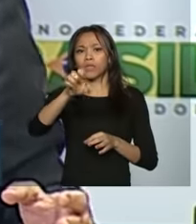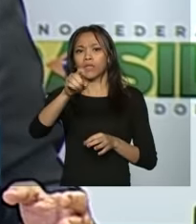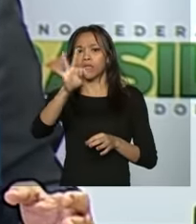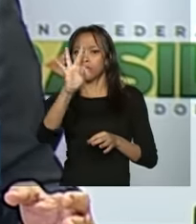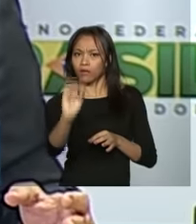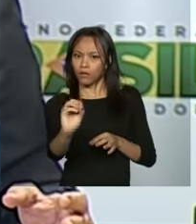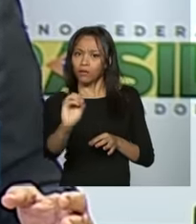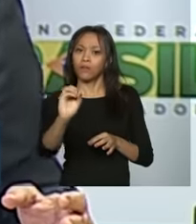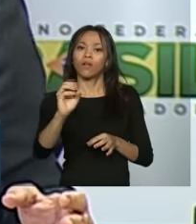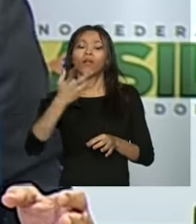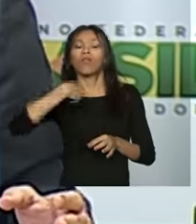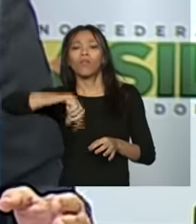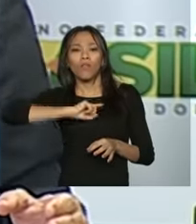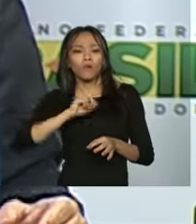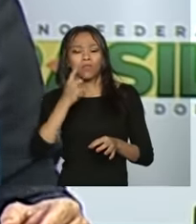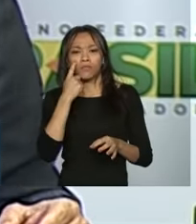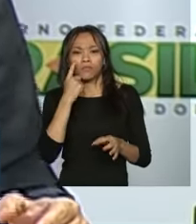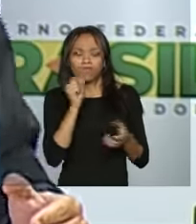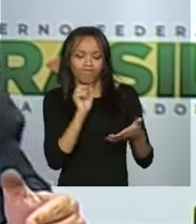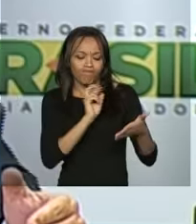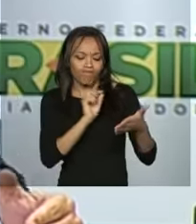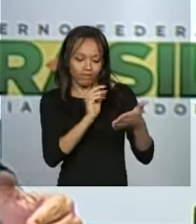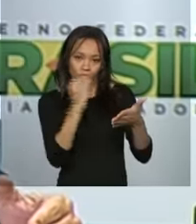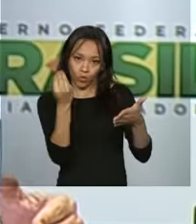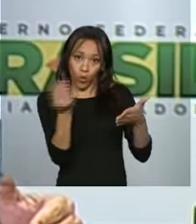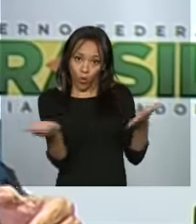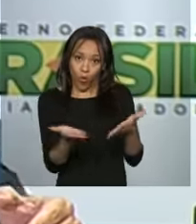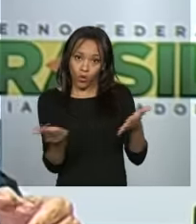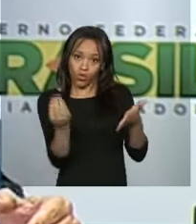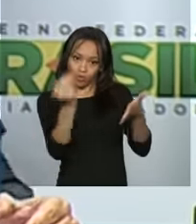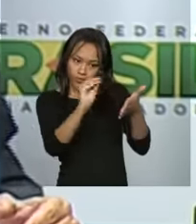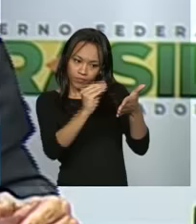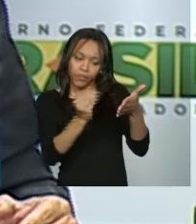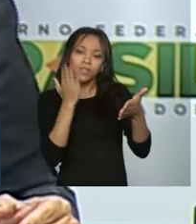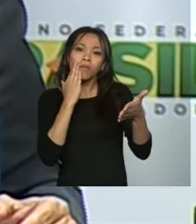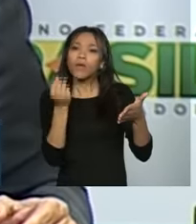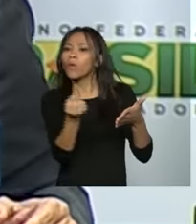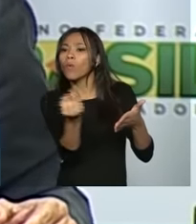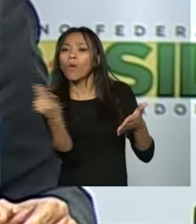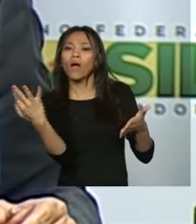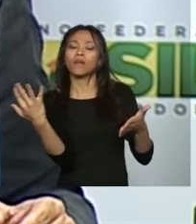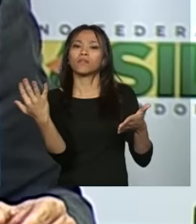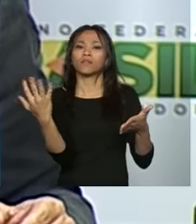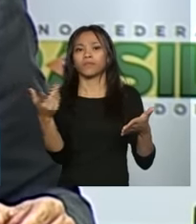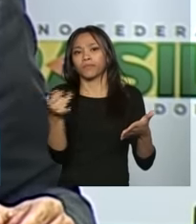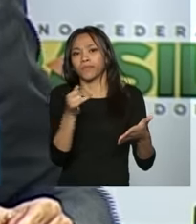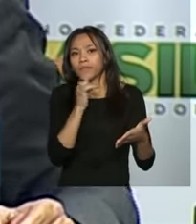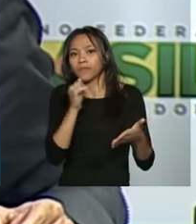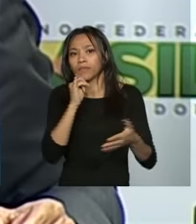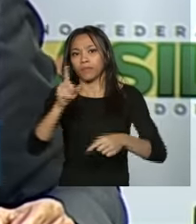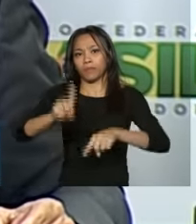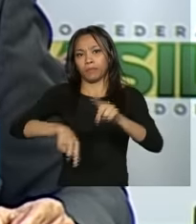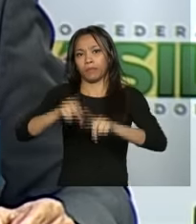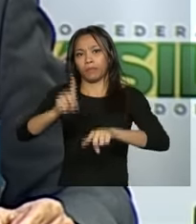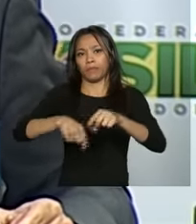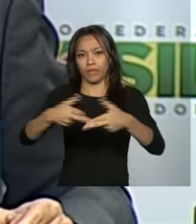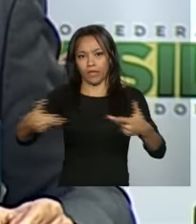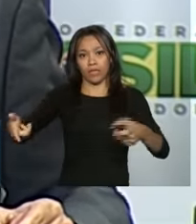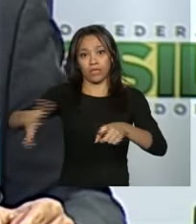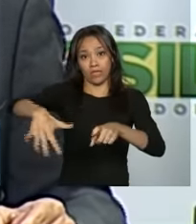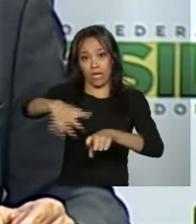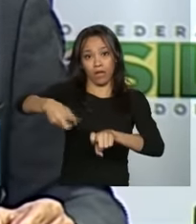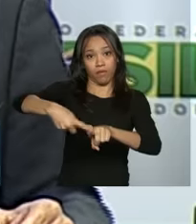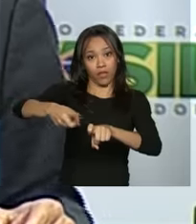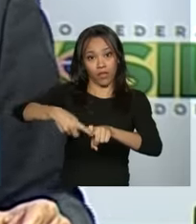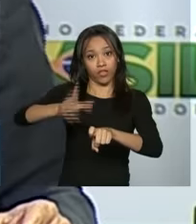ter identificado com precisão hoje nos registros Quais são os dispositivos médicos implantáveis mas promover